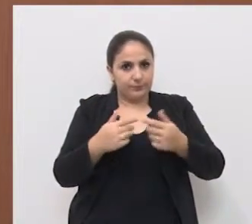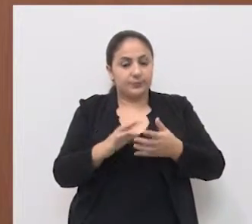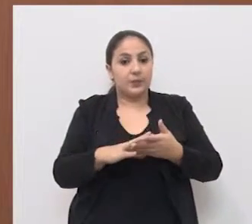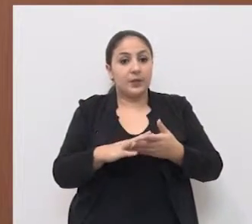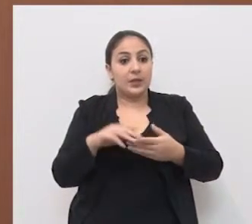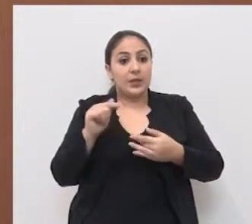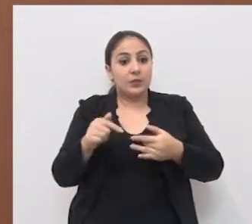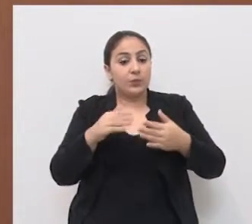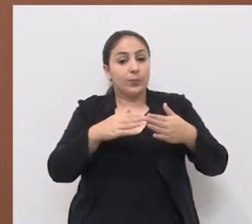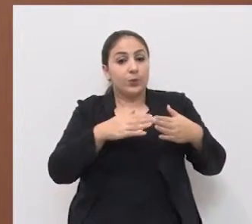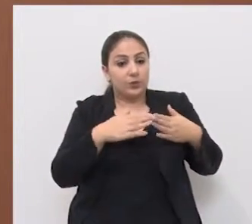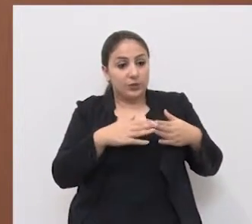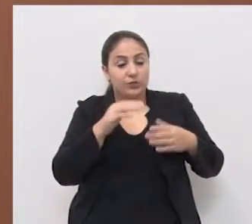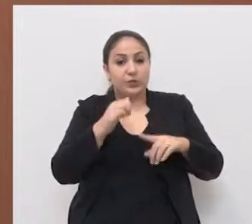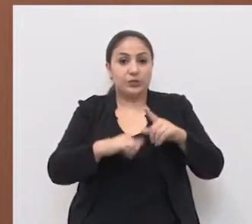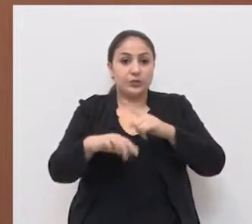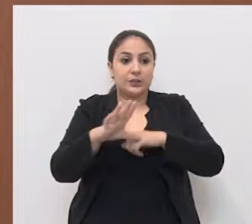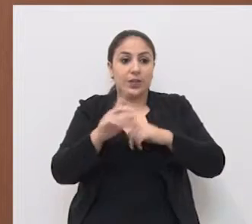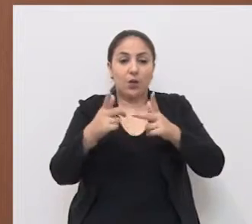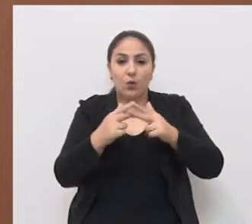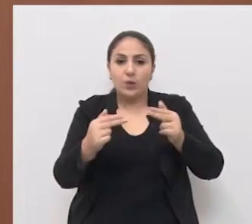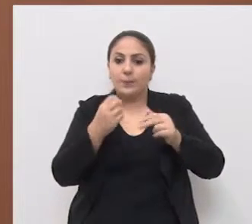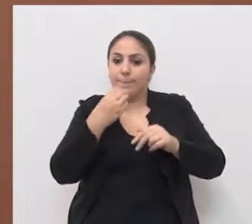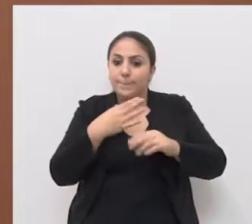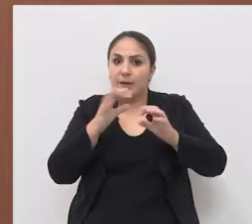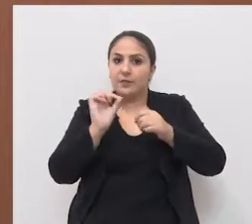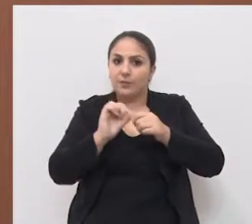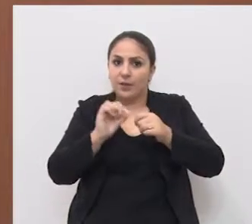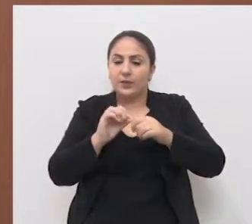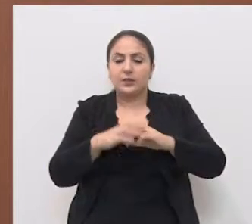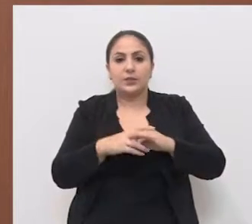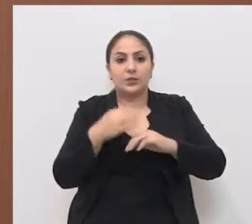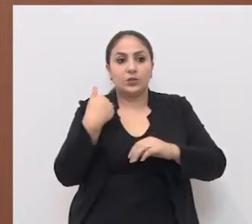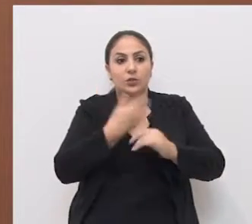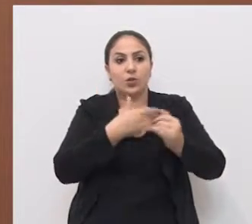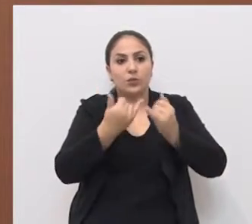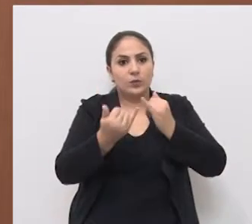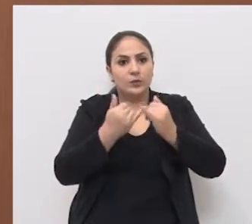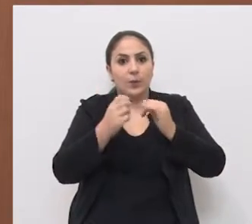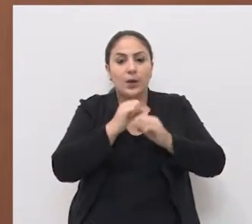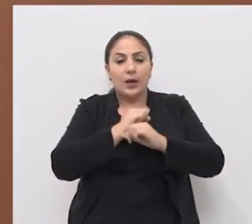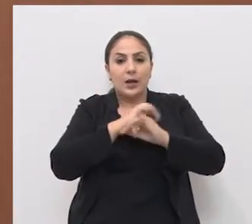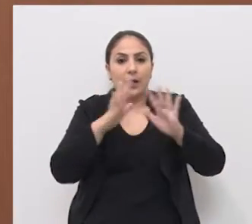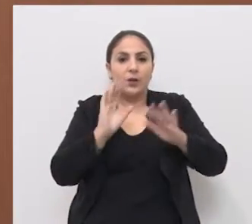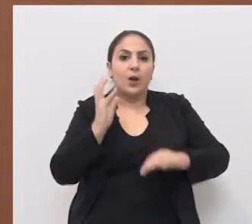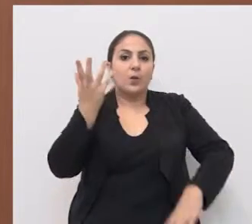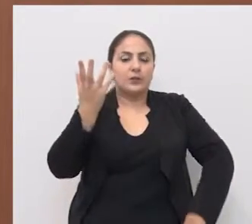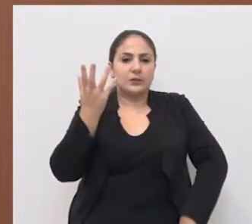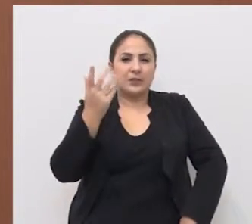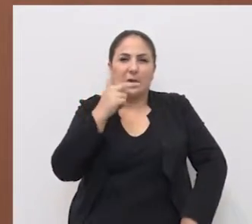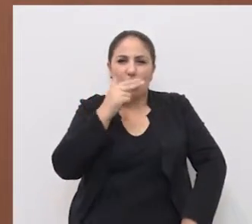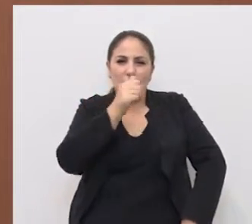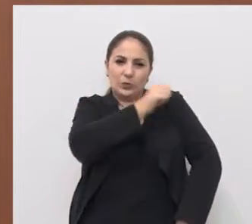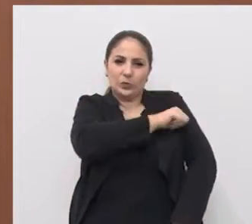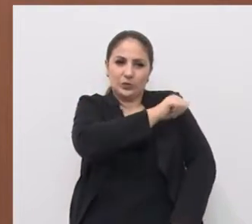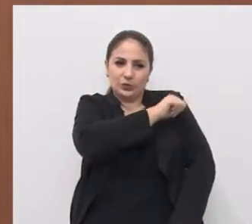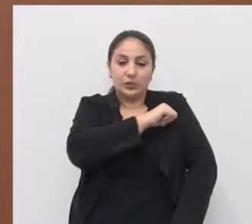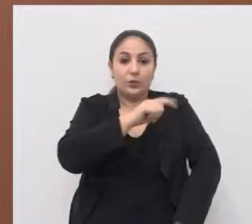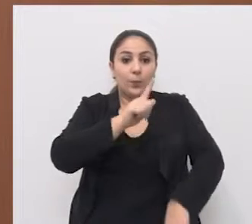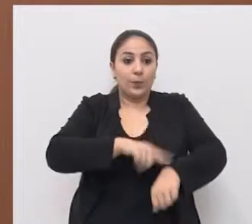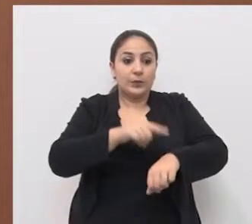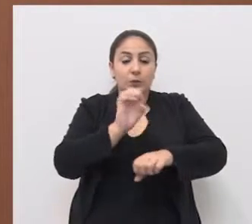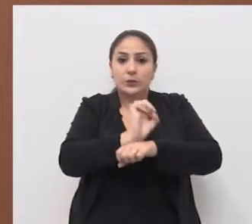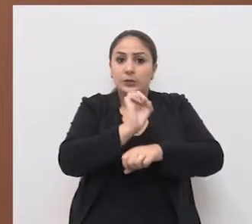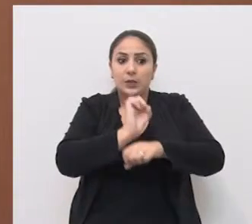aqueles serviços, isso protege a sociedade que sejam coisas bem feitas. Nós tivemos um exemplo bastante claro agora do que aconteceu lá no Rio de